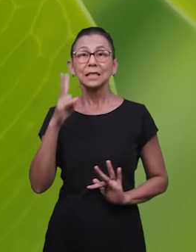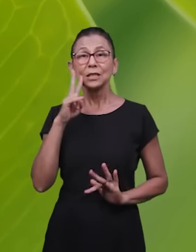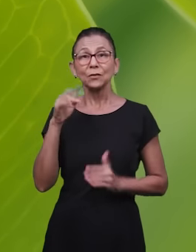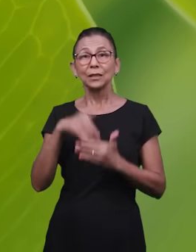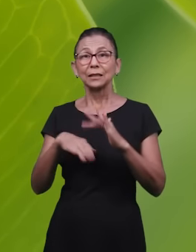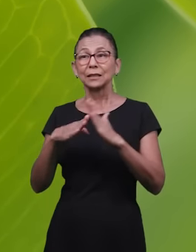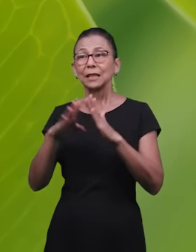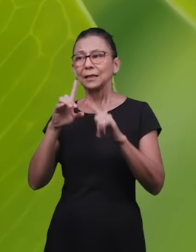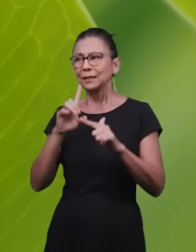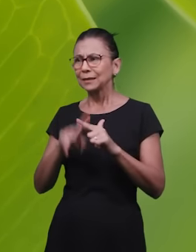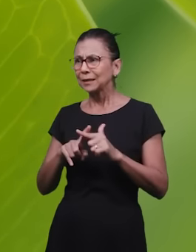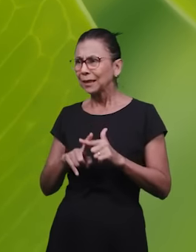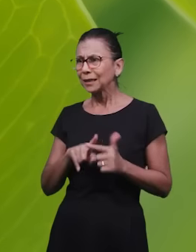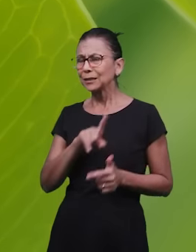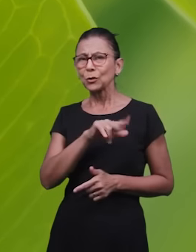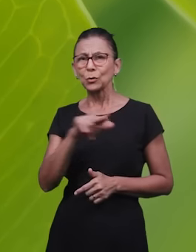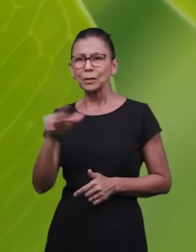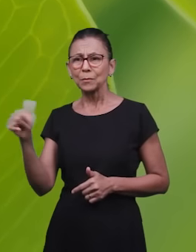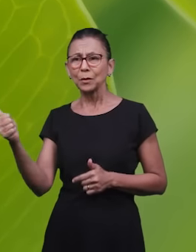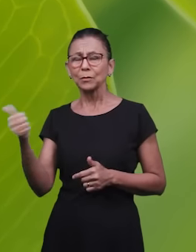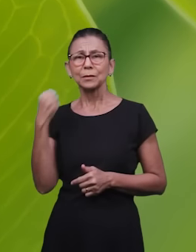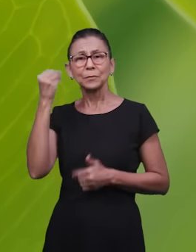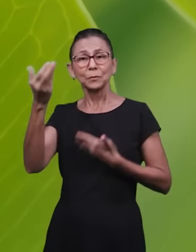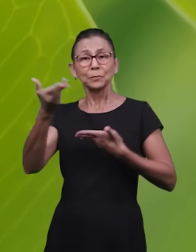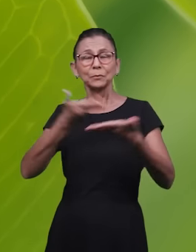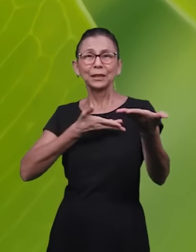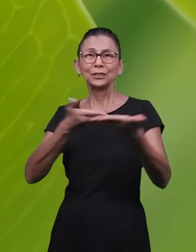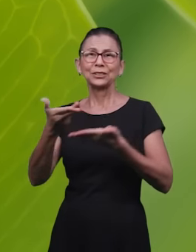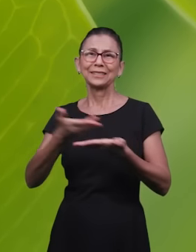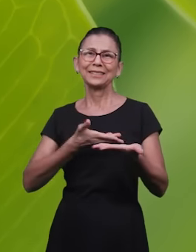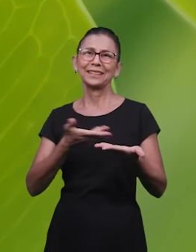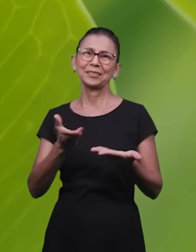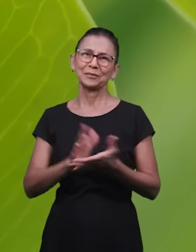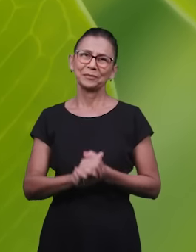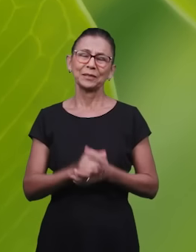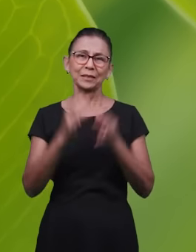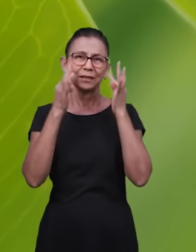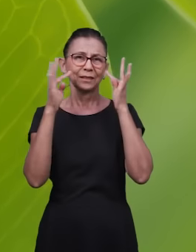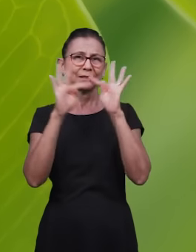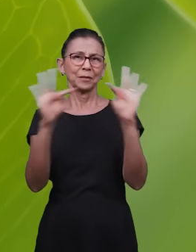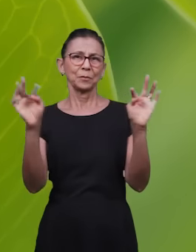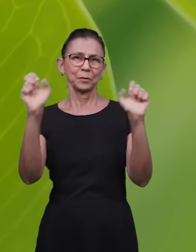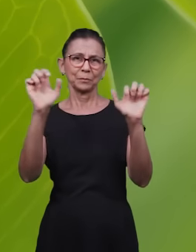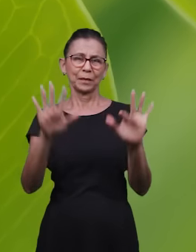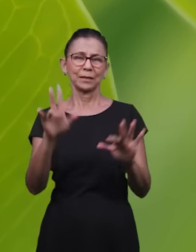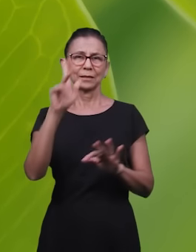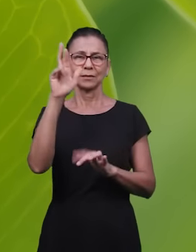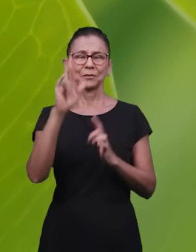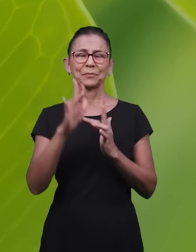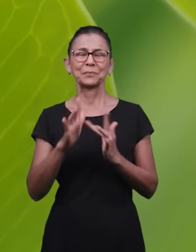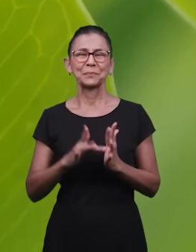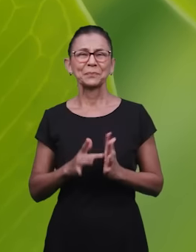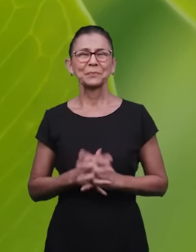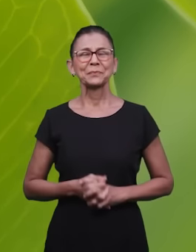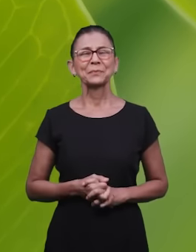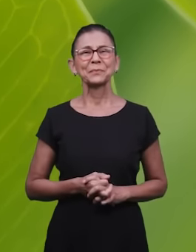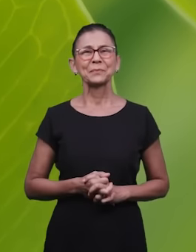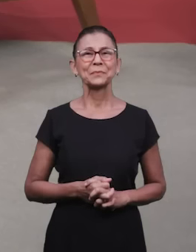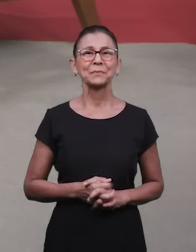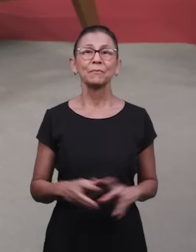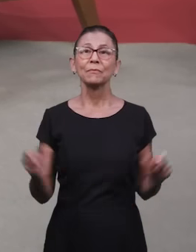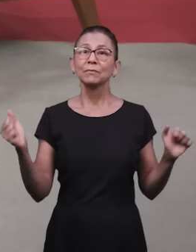em compartilharem as suas experiências conosco. Fica o nosso registro dessa grande bênção. A paz do Senhor